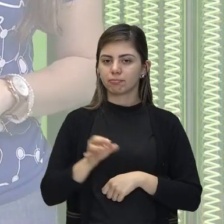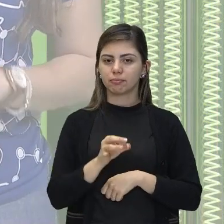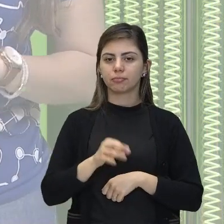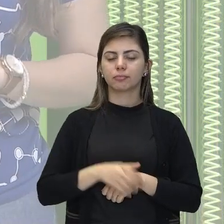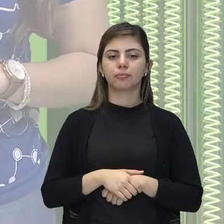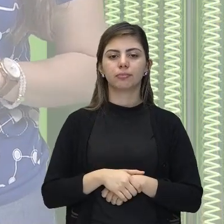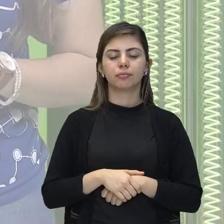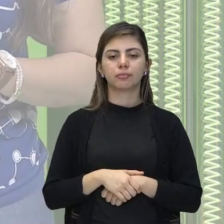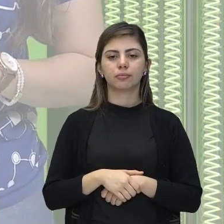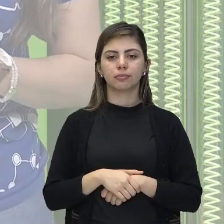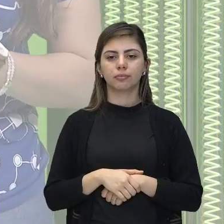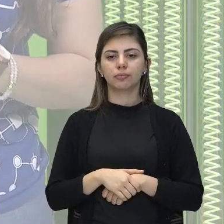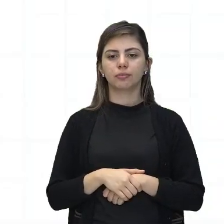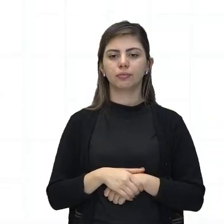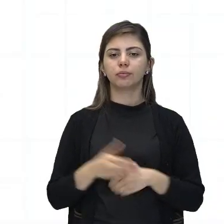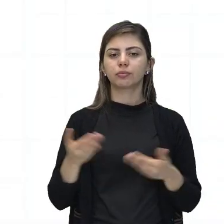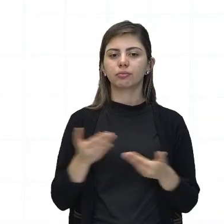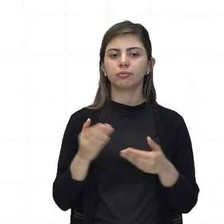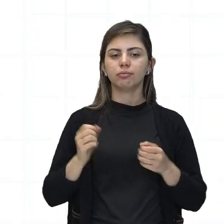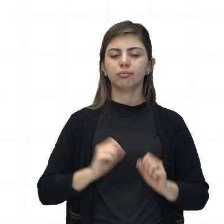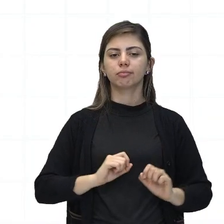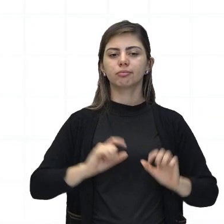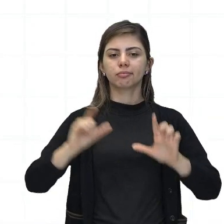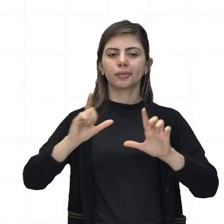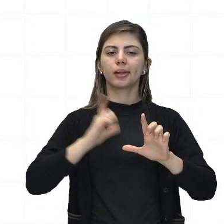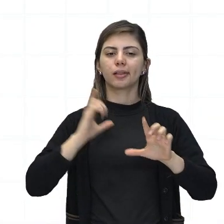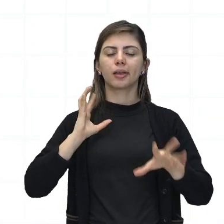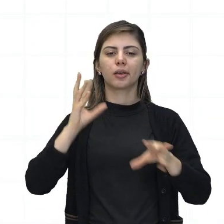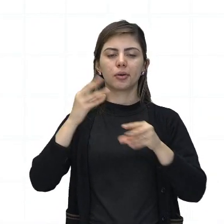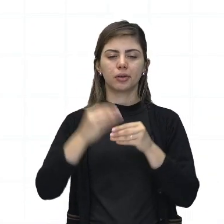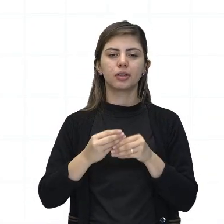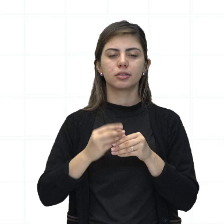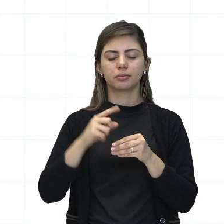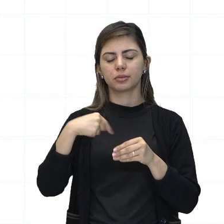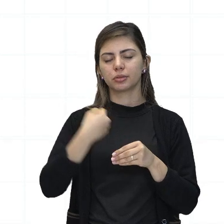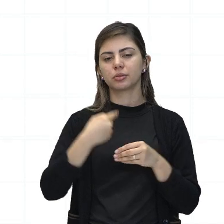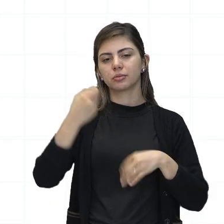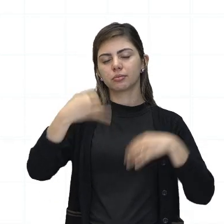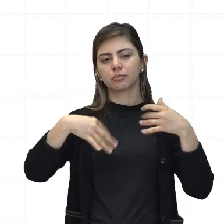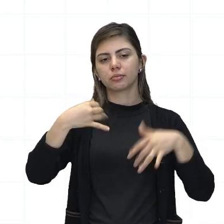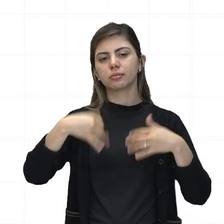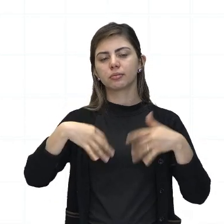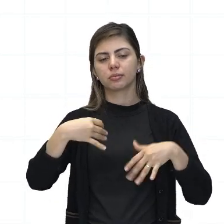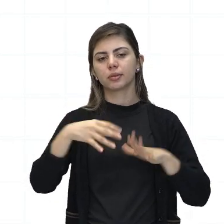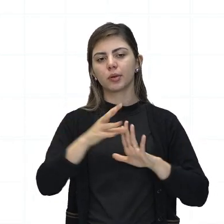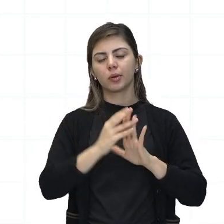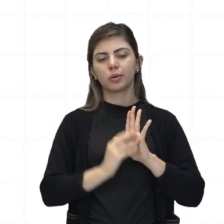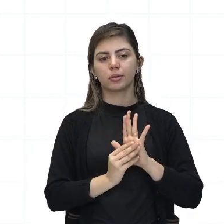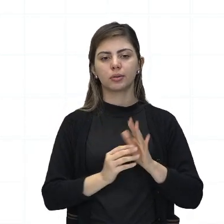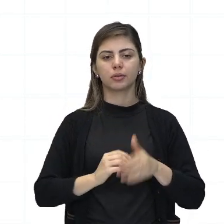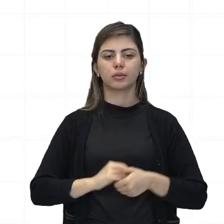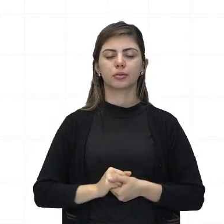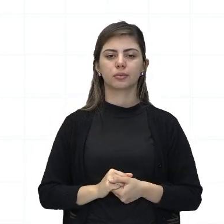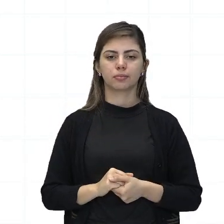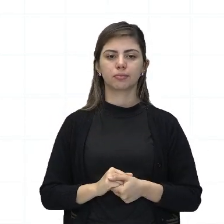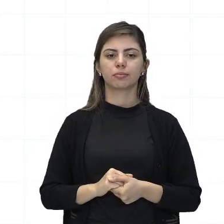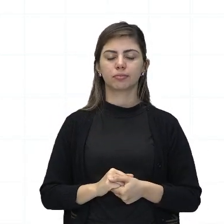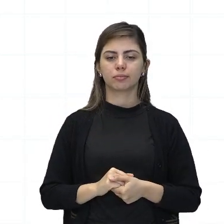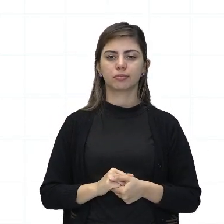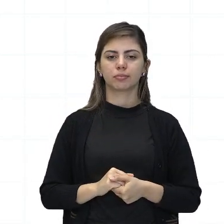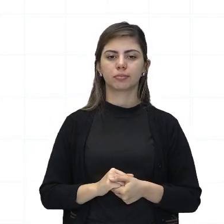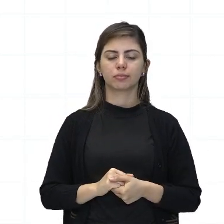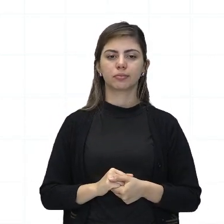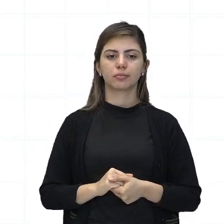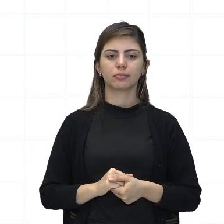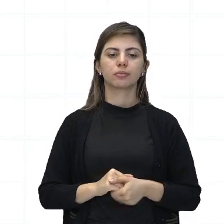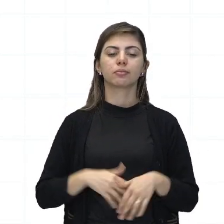Eu trouxe aqui para vocês um quadro de resumo de todo esse assunto que foi apresentado na nossa